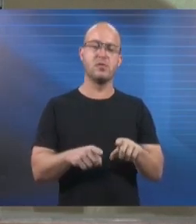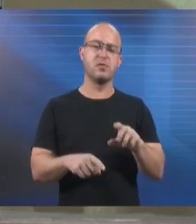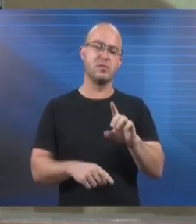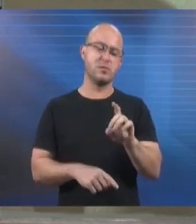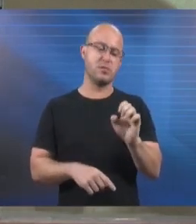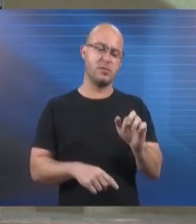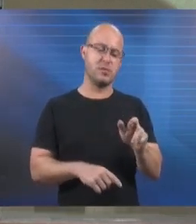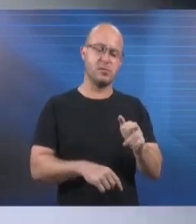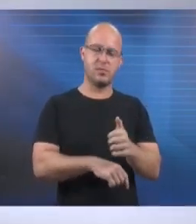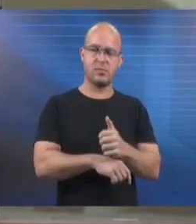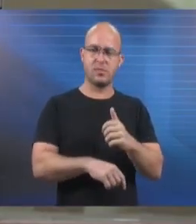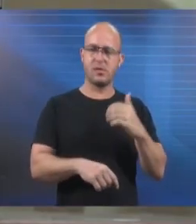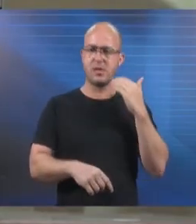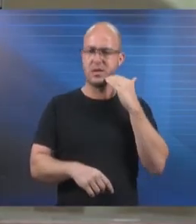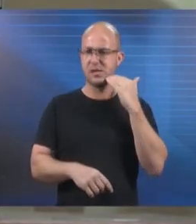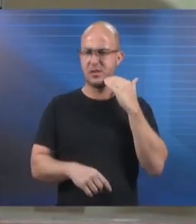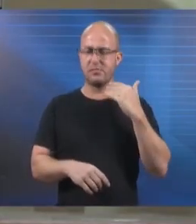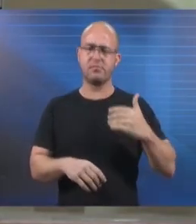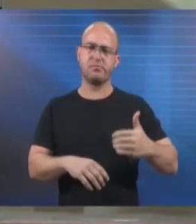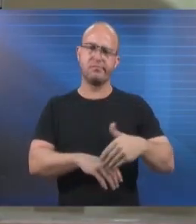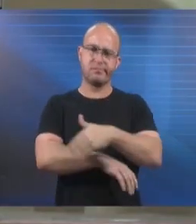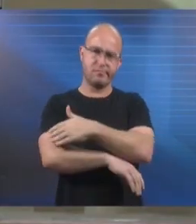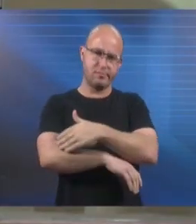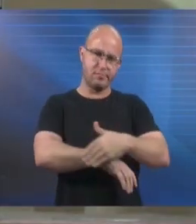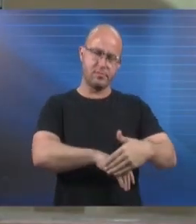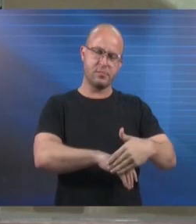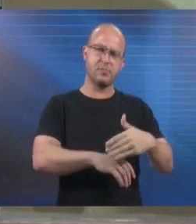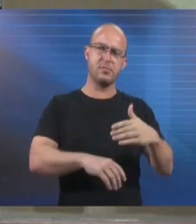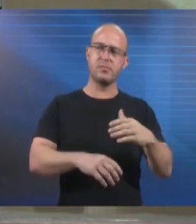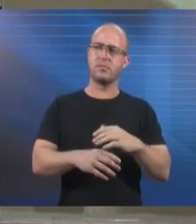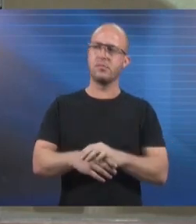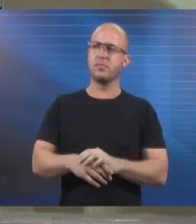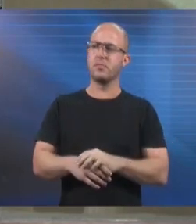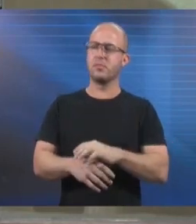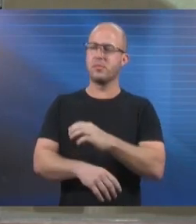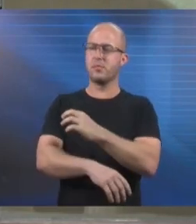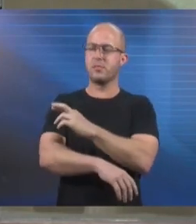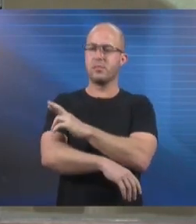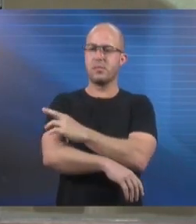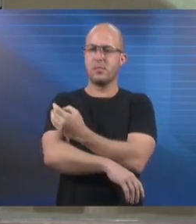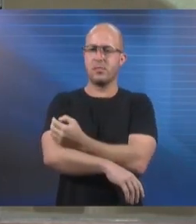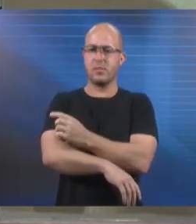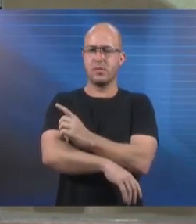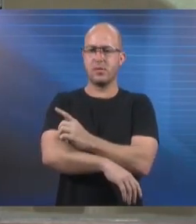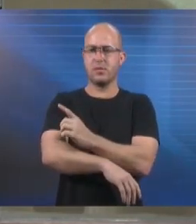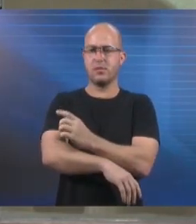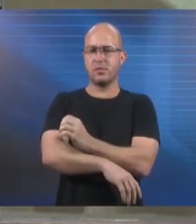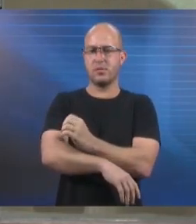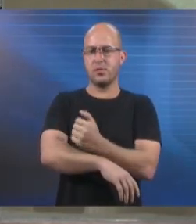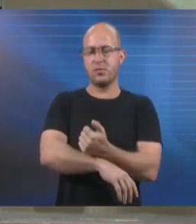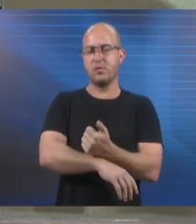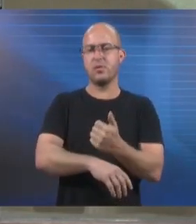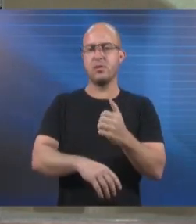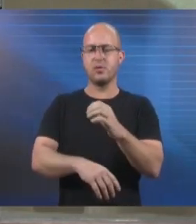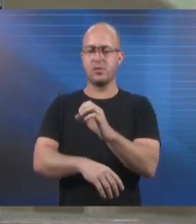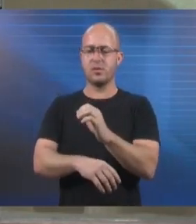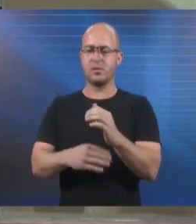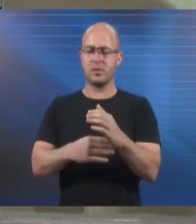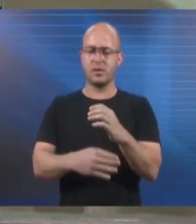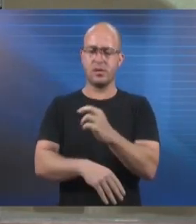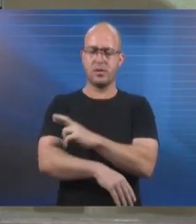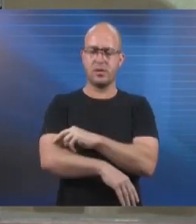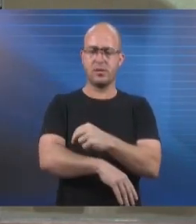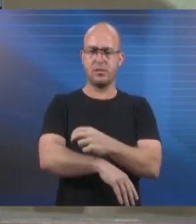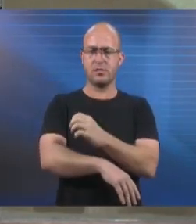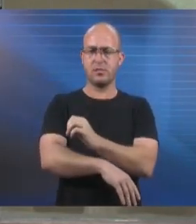consertar os buracos na estrada que conecta 101 a RN 063 que vai na ní